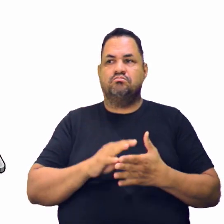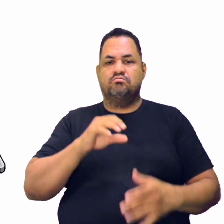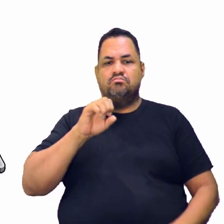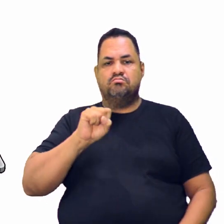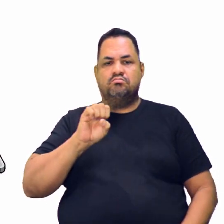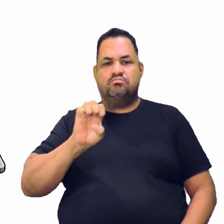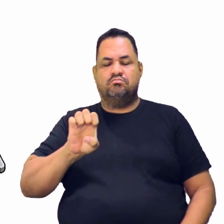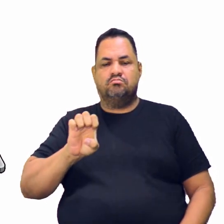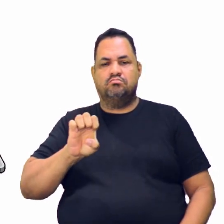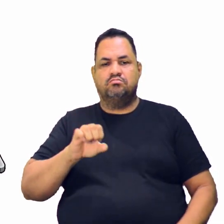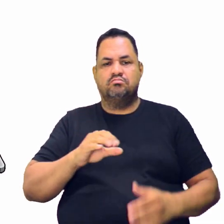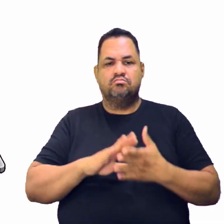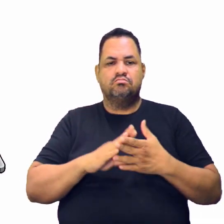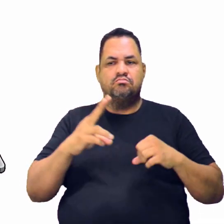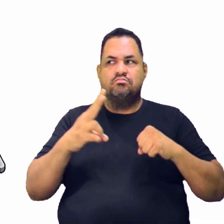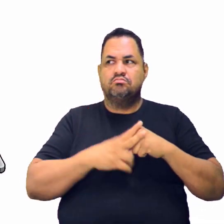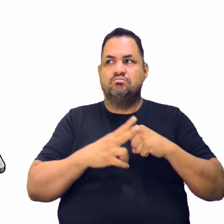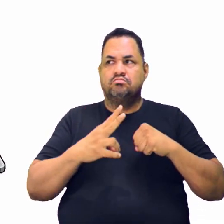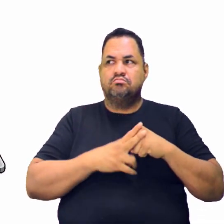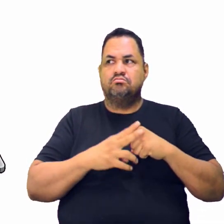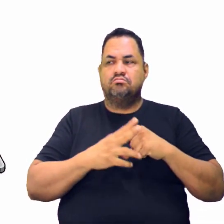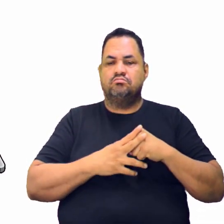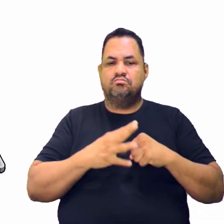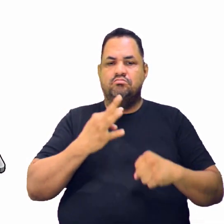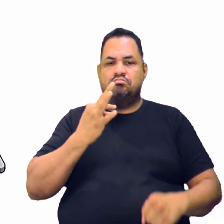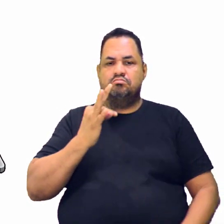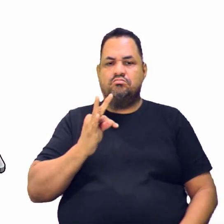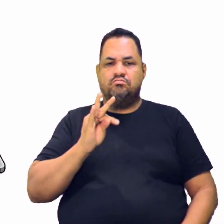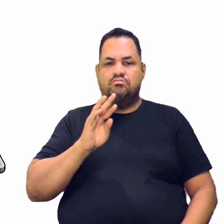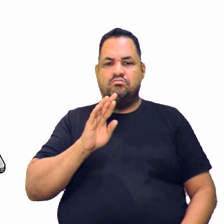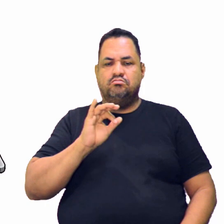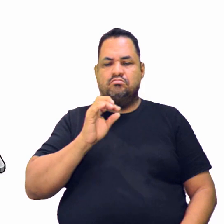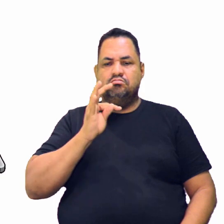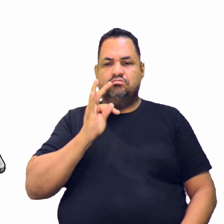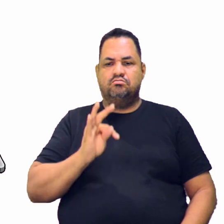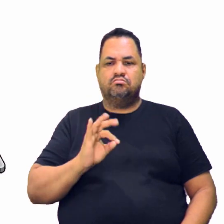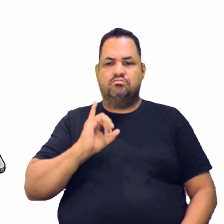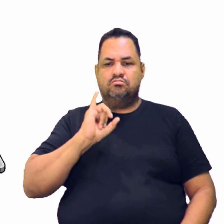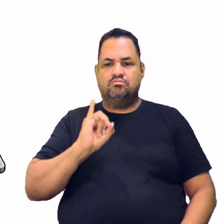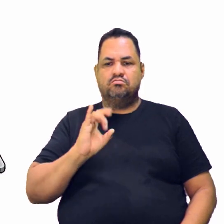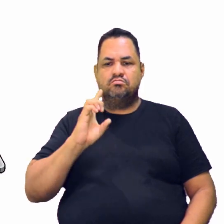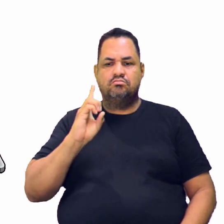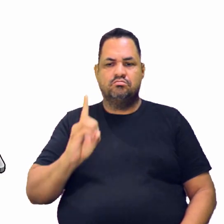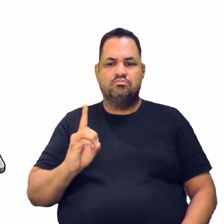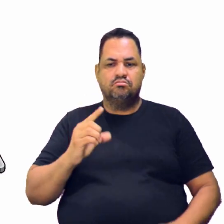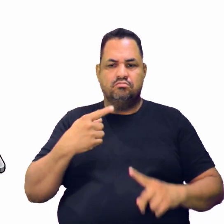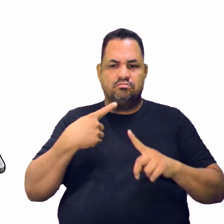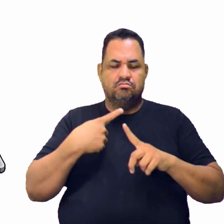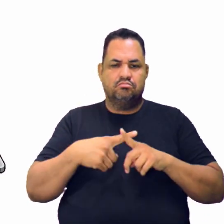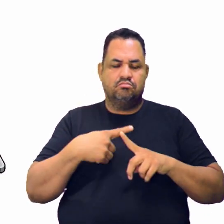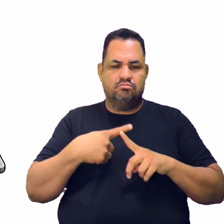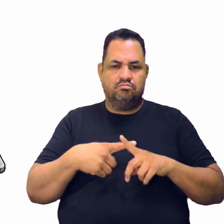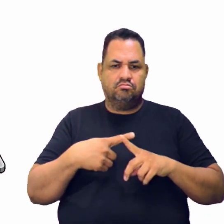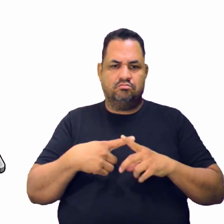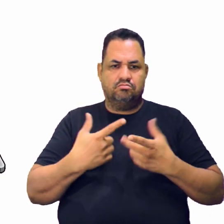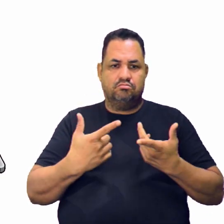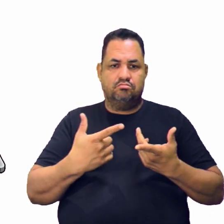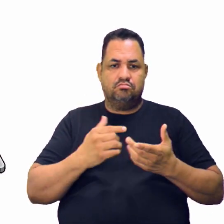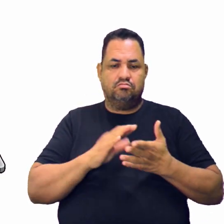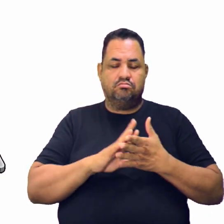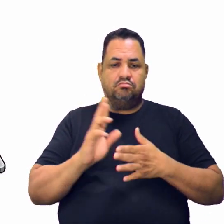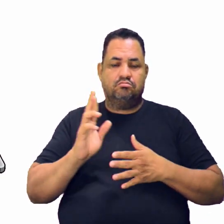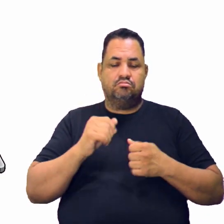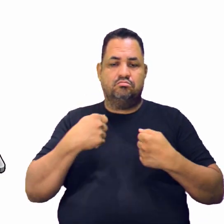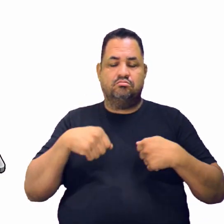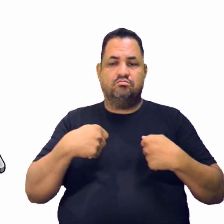o verbo aqui, ó, verbo transitivo indireto. Por quê? Quem precisa de